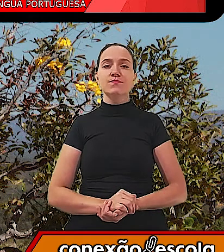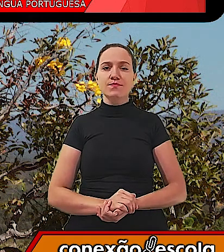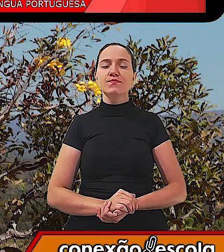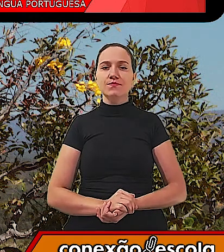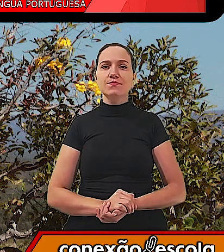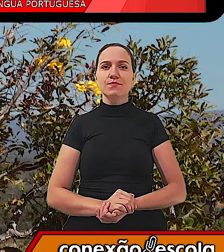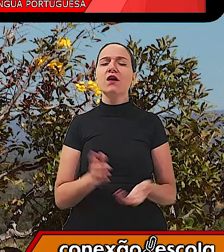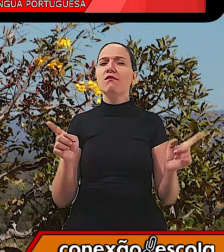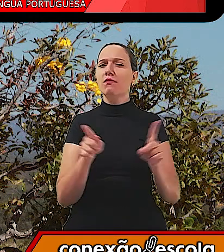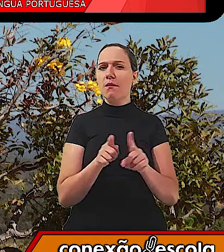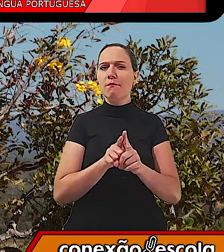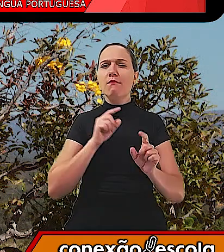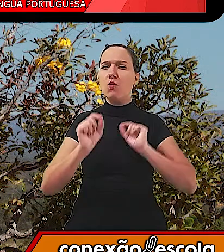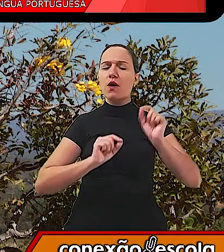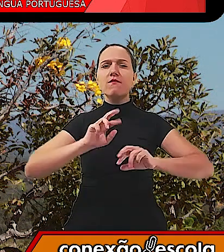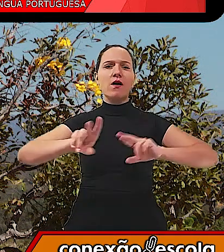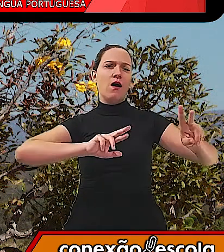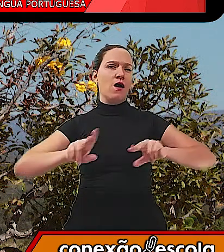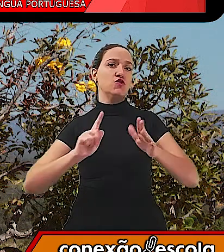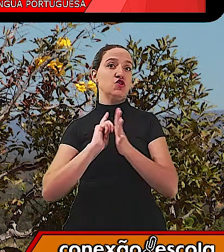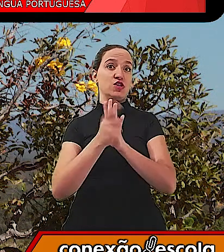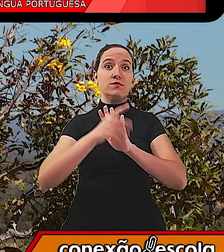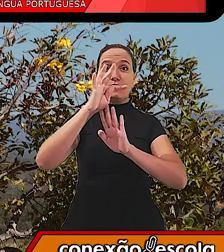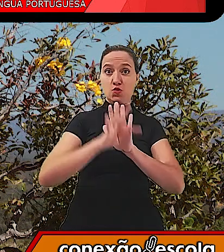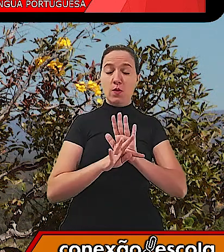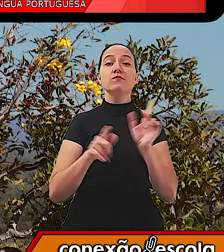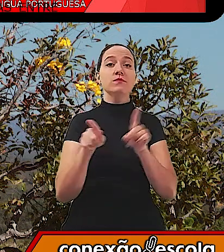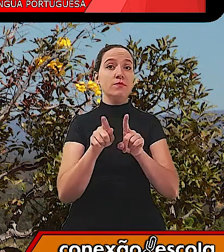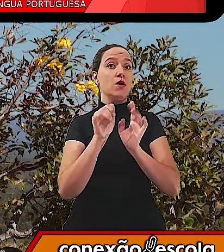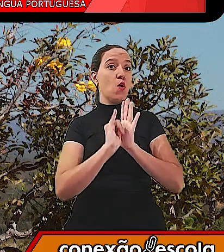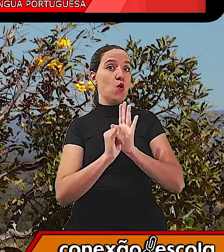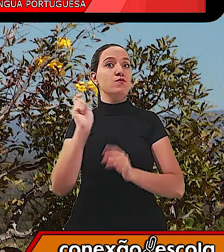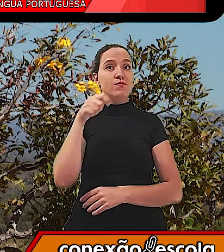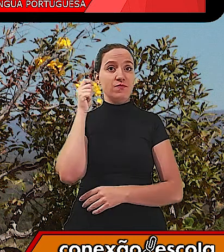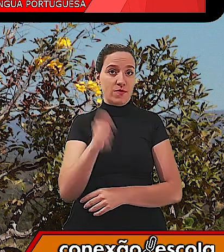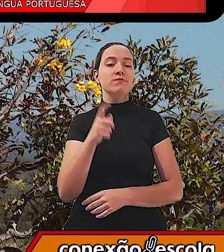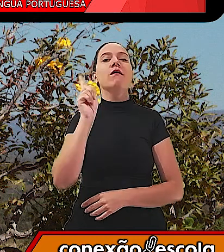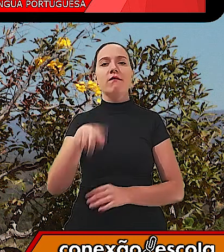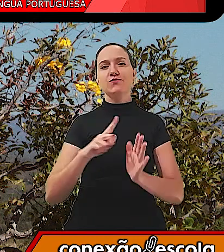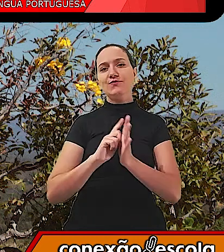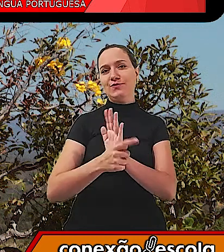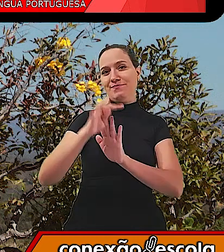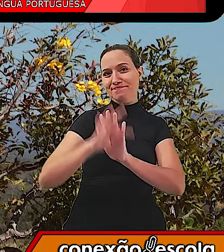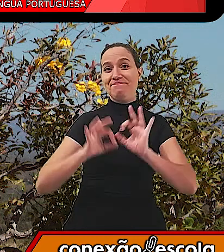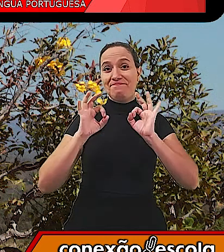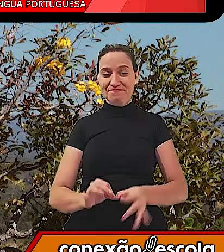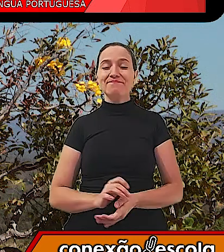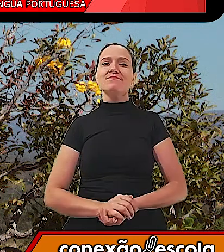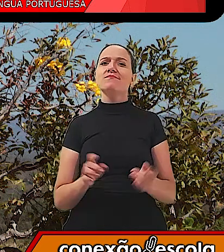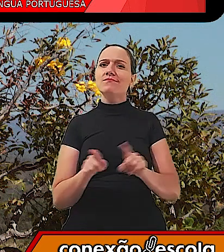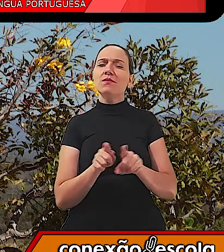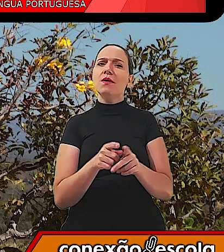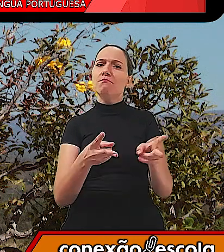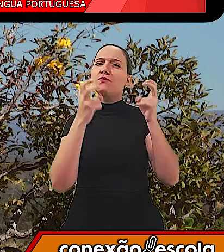Que existem também vários gêneros textuais e o conto de fadas é um deles. Aprendemos a interpretar